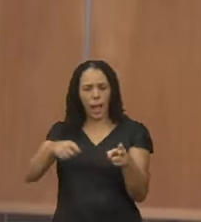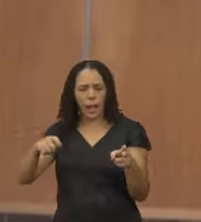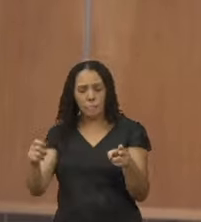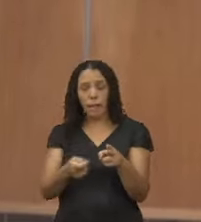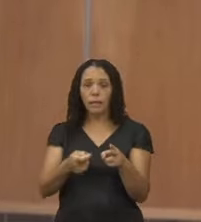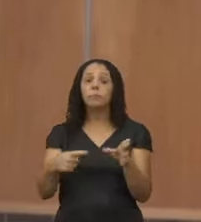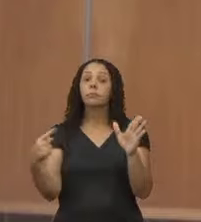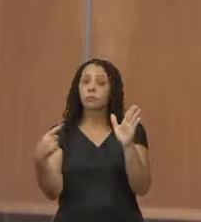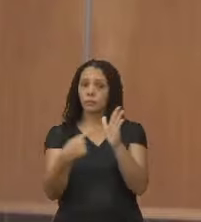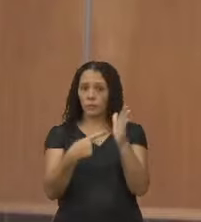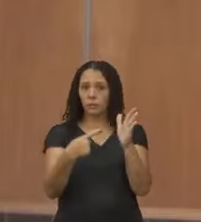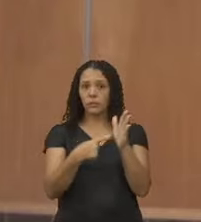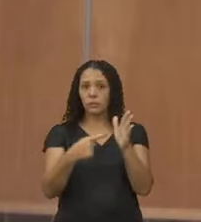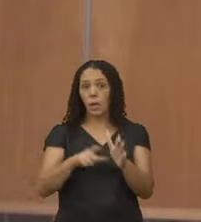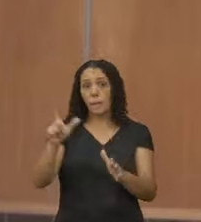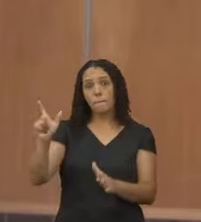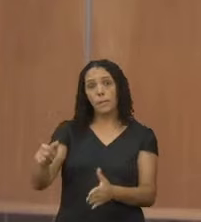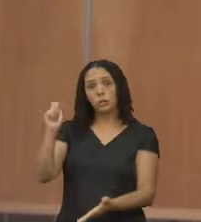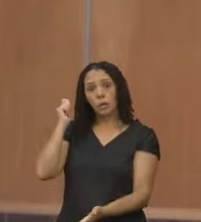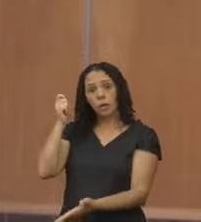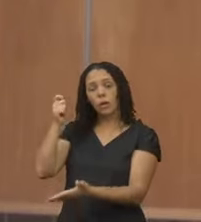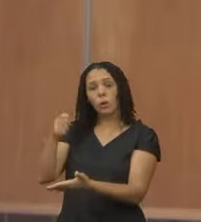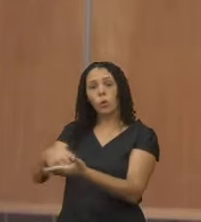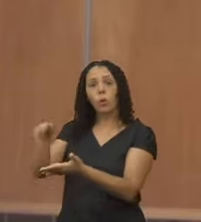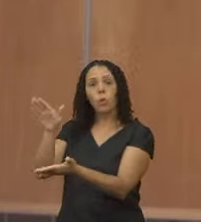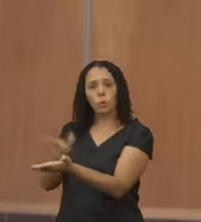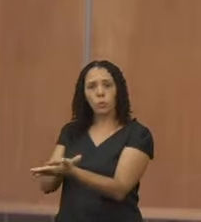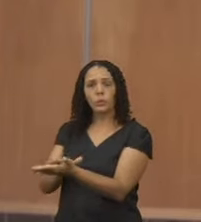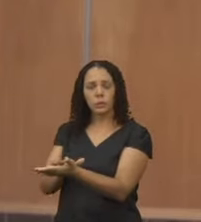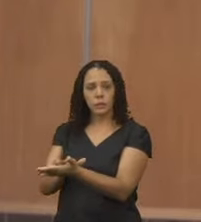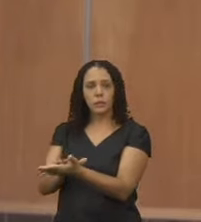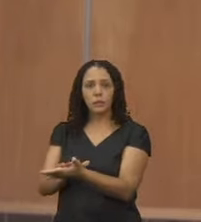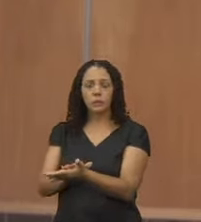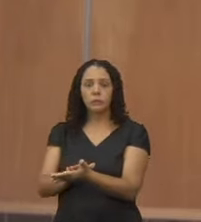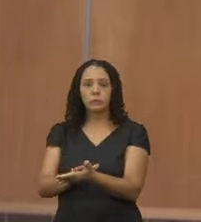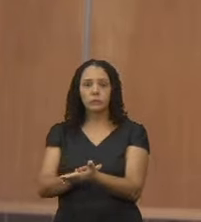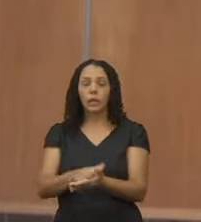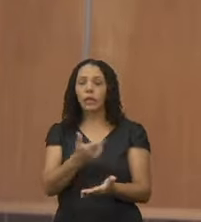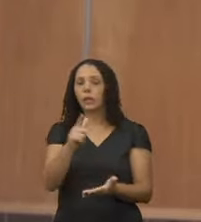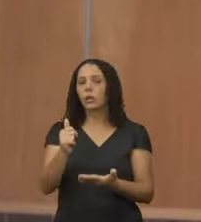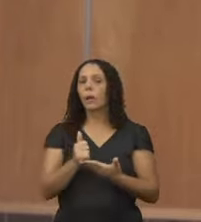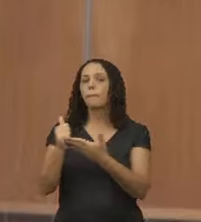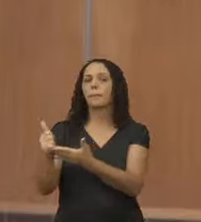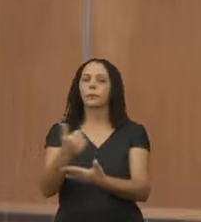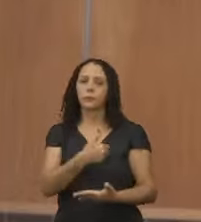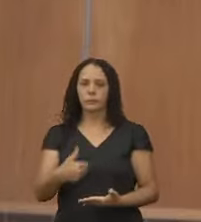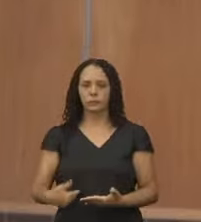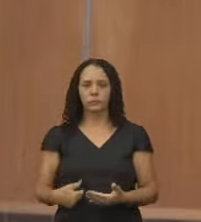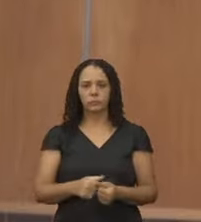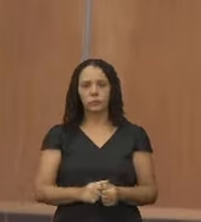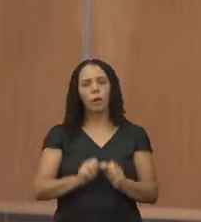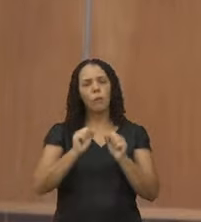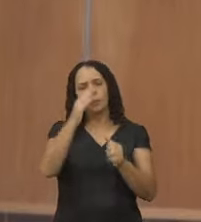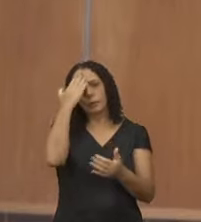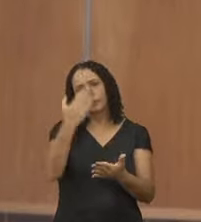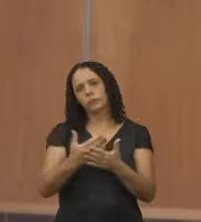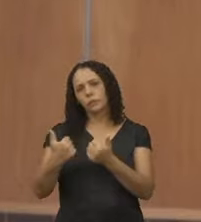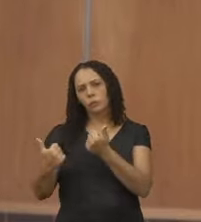seja julgado, condenado e não poder receber nenhum benefício aí público. Contem sempre comigo, meu gabinete está de portas